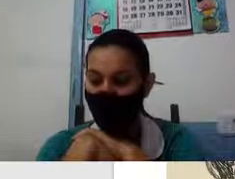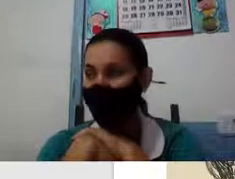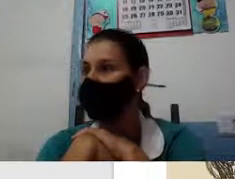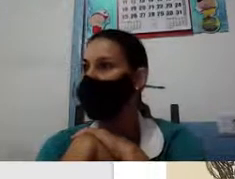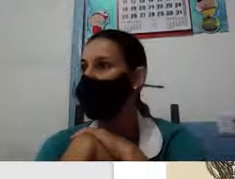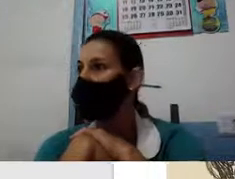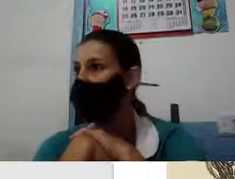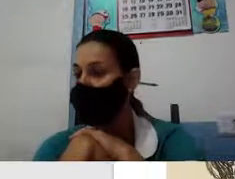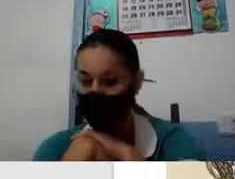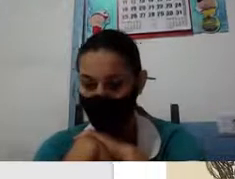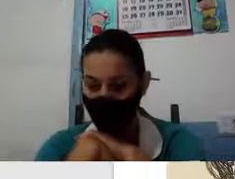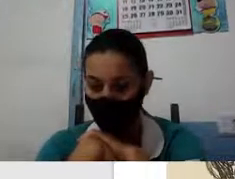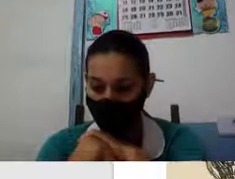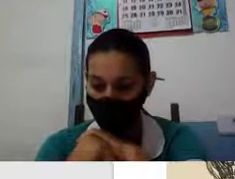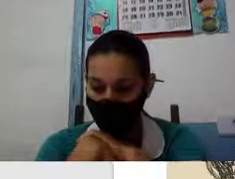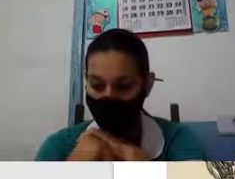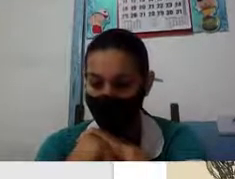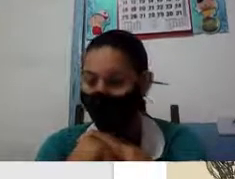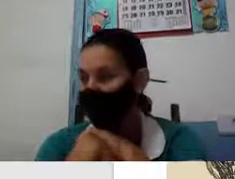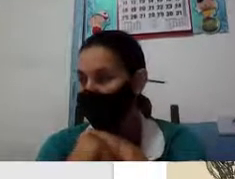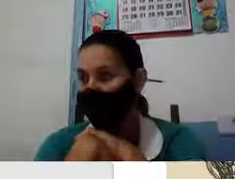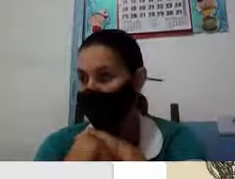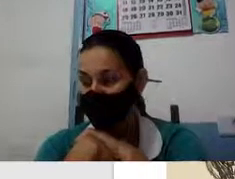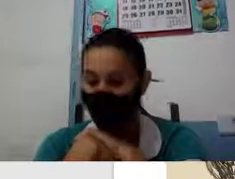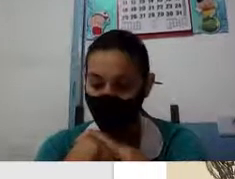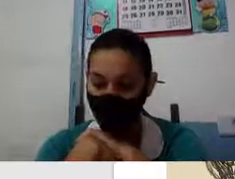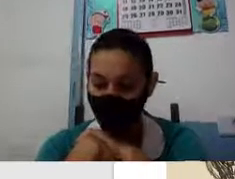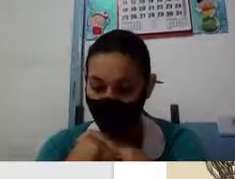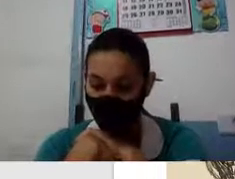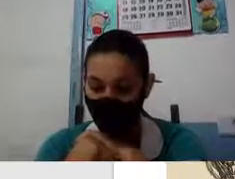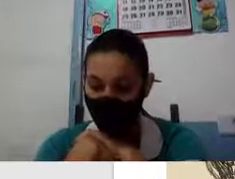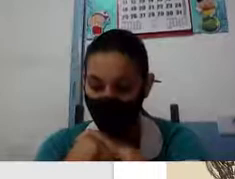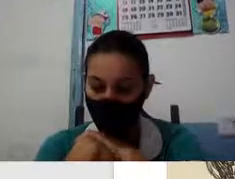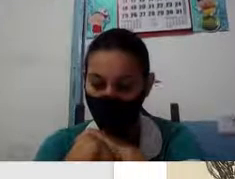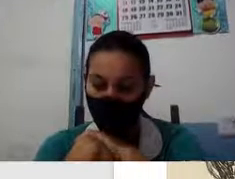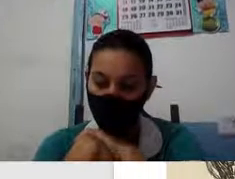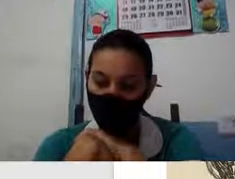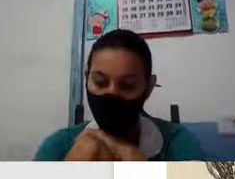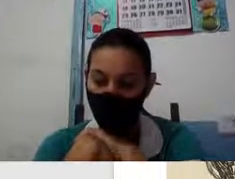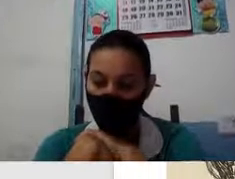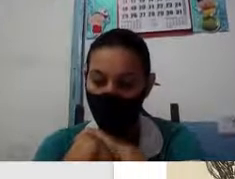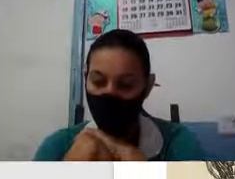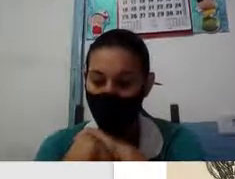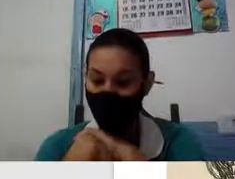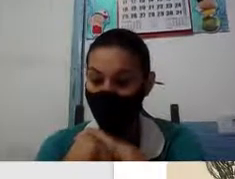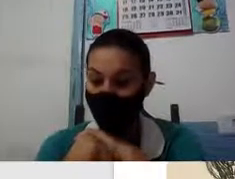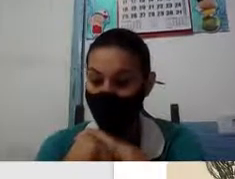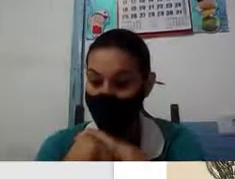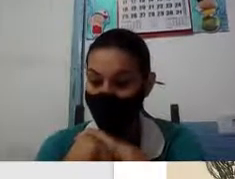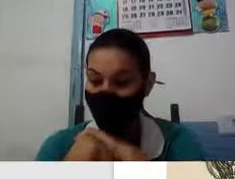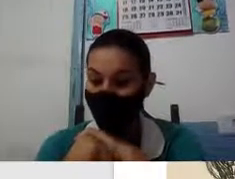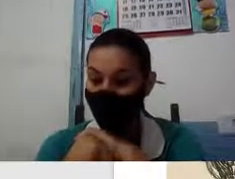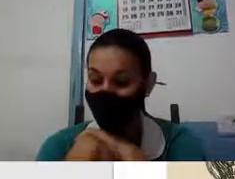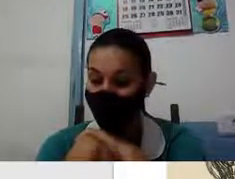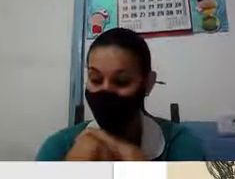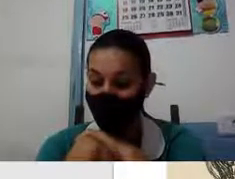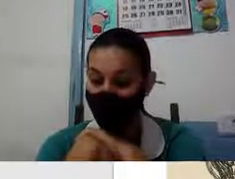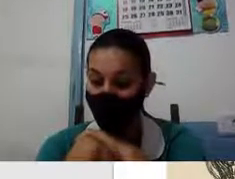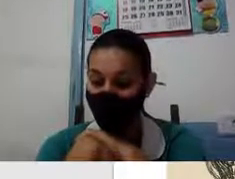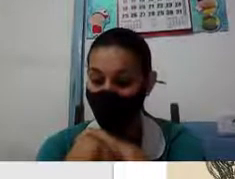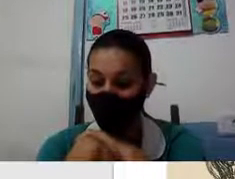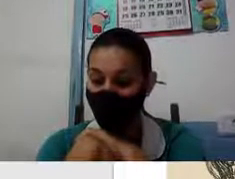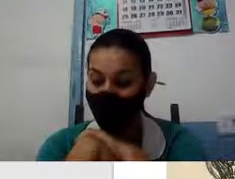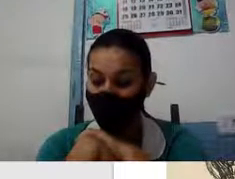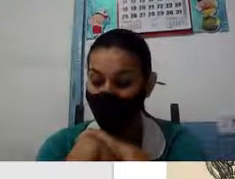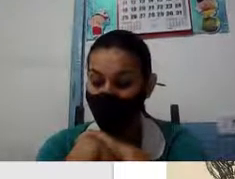da sociedade e das pessoas, né? Então ele era mal visto por conta disso, tá? Tendo como alvo as autoridades, o modo de vida